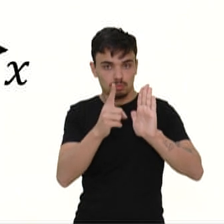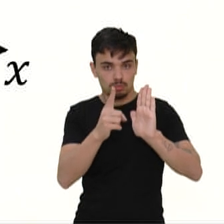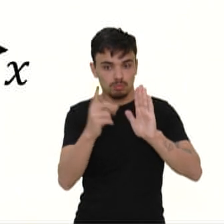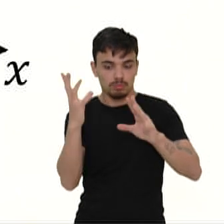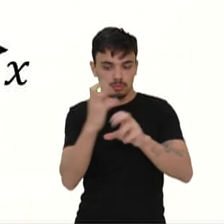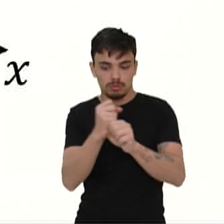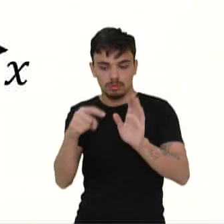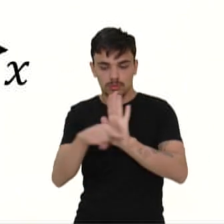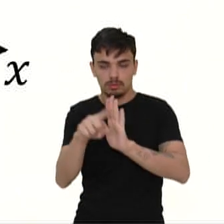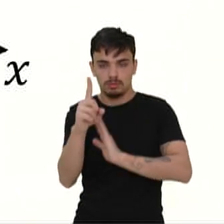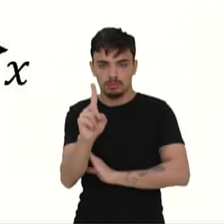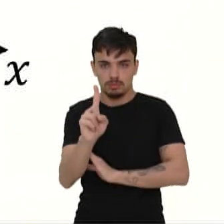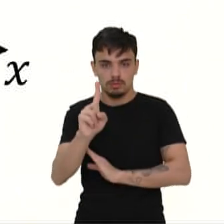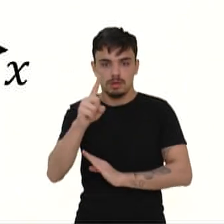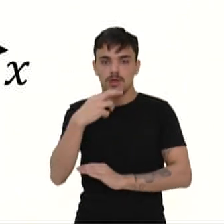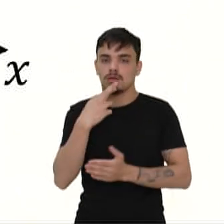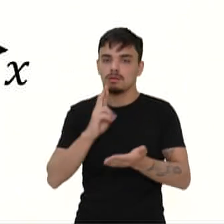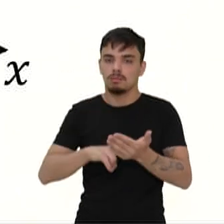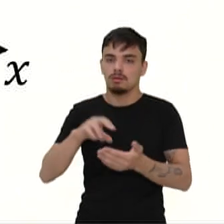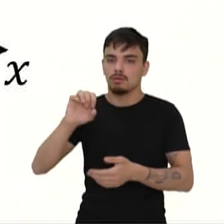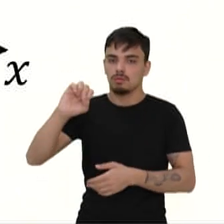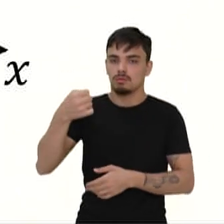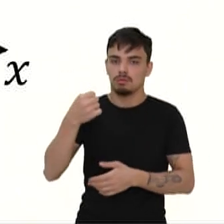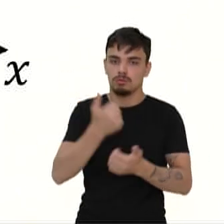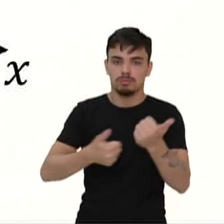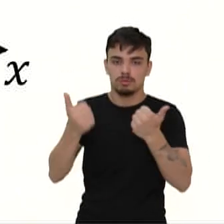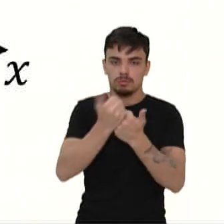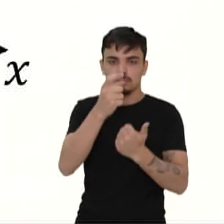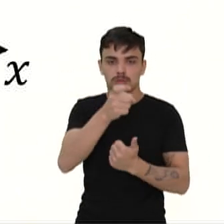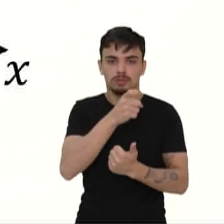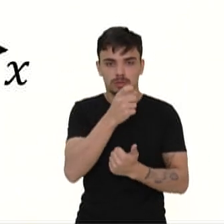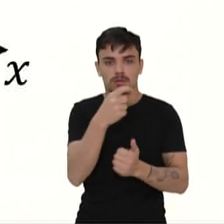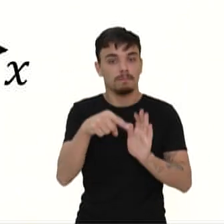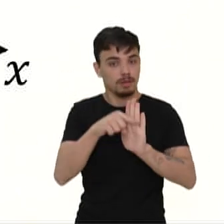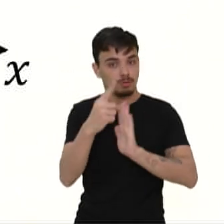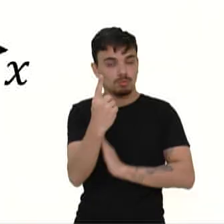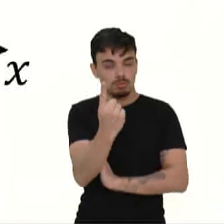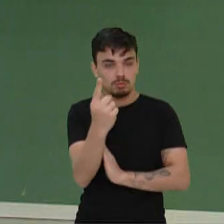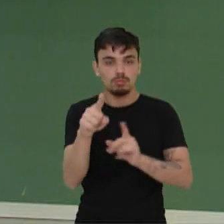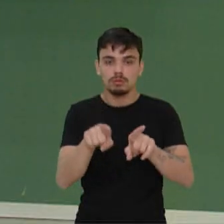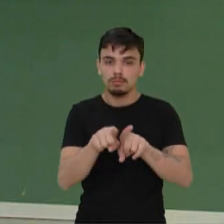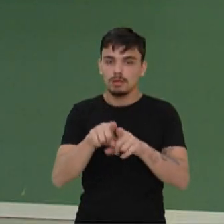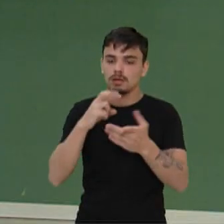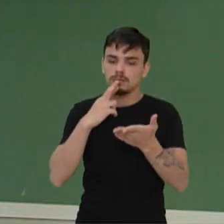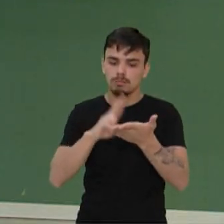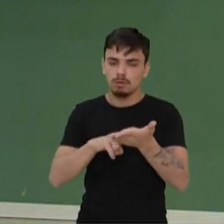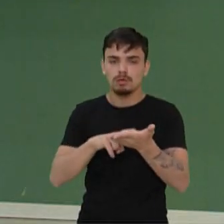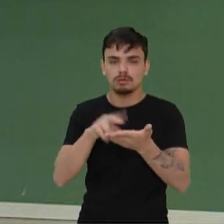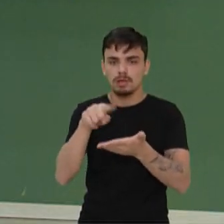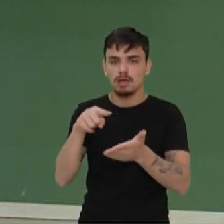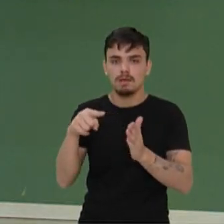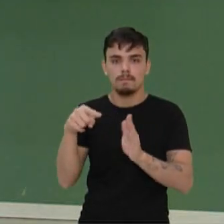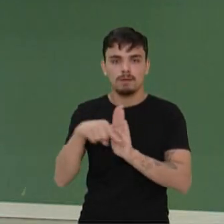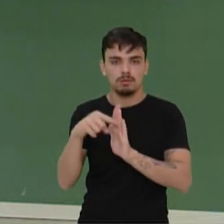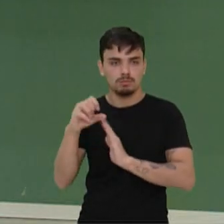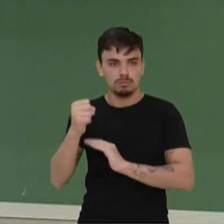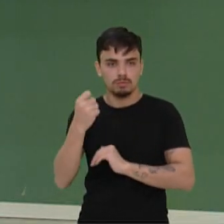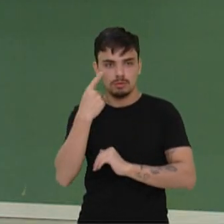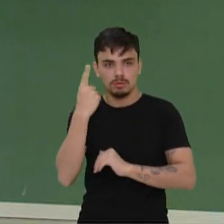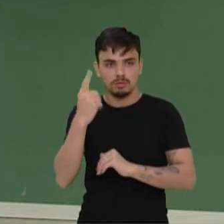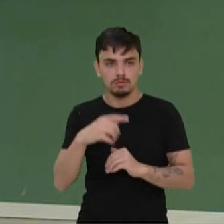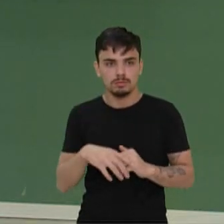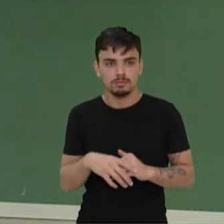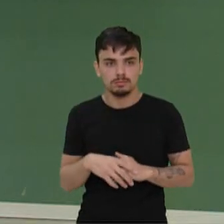o resultado para mim vai ser 8. Troca o x por menos 1, calcula tudo, você vai ver que dá 8. E para o 5, que é o simétrico do menos